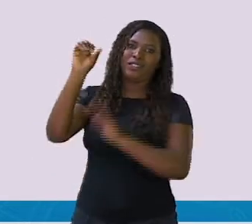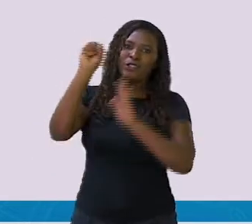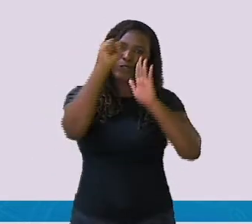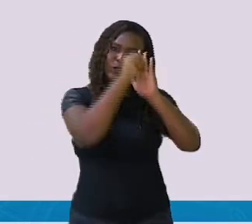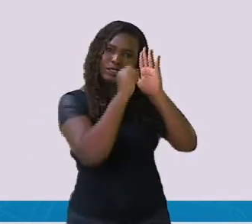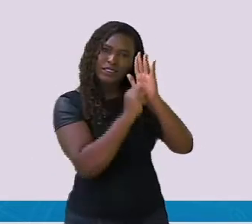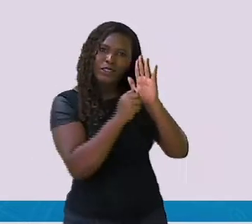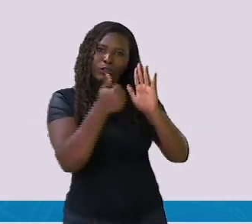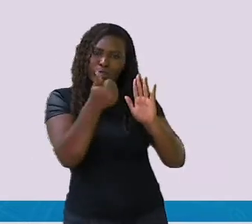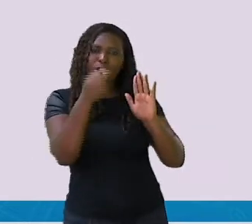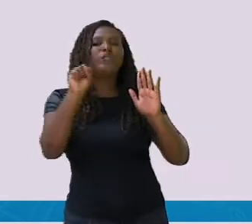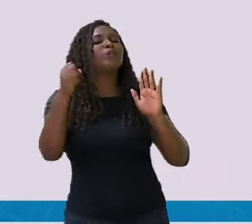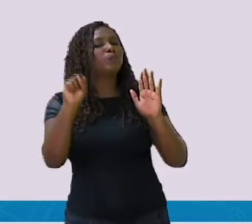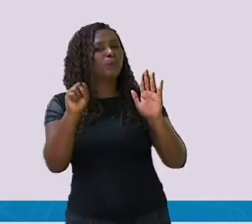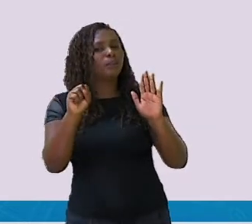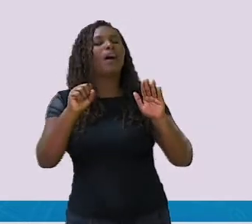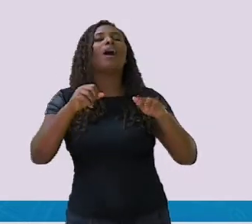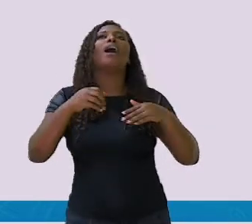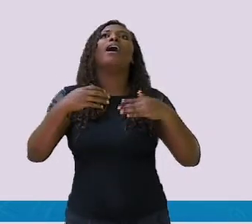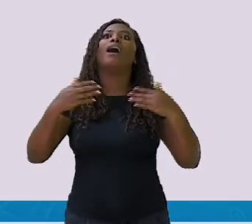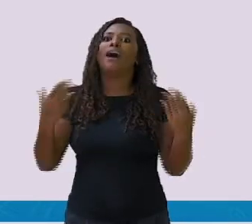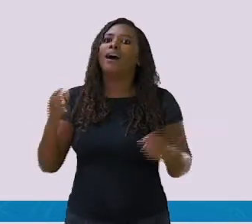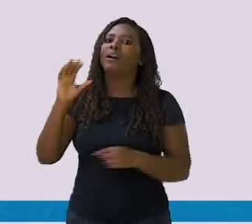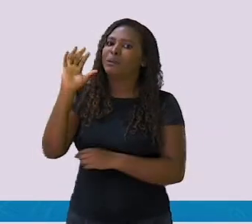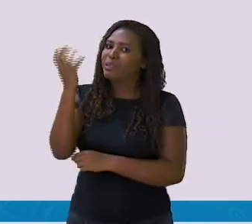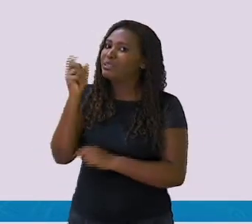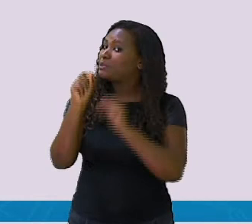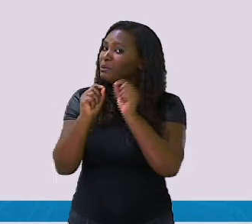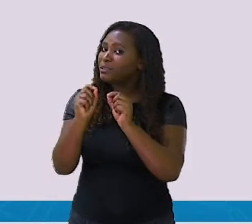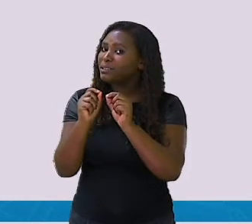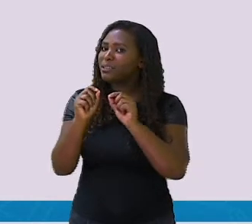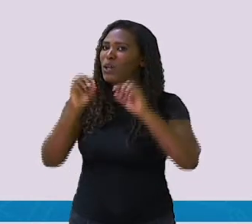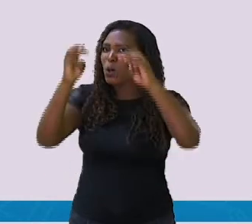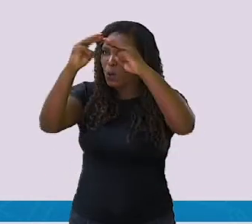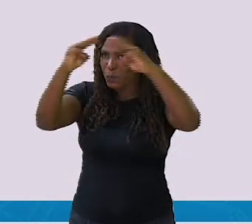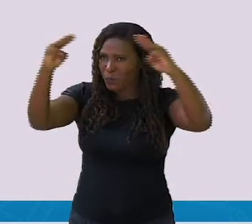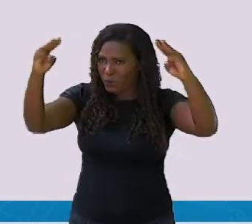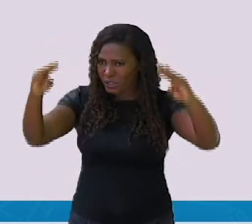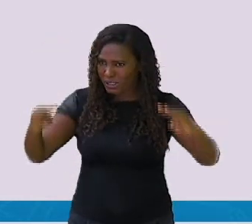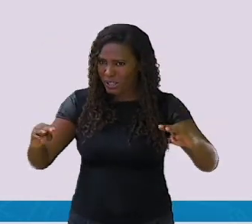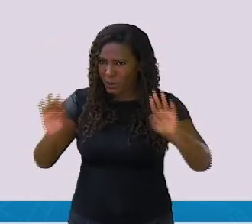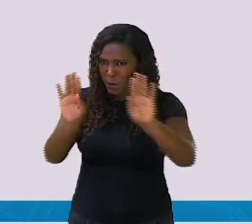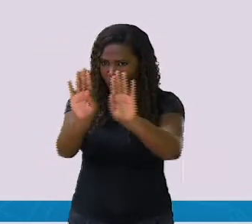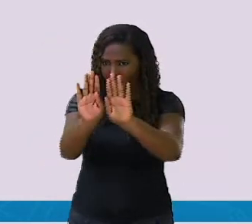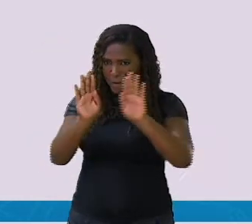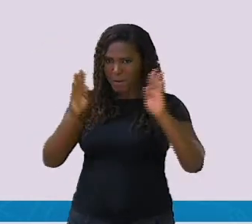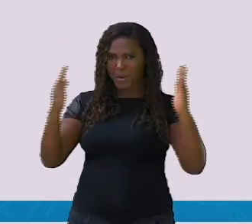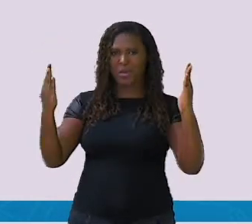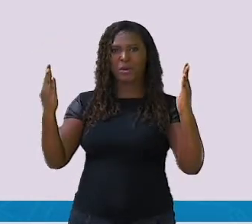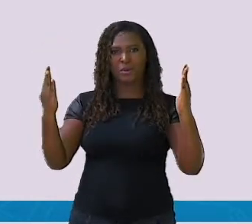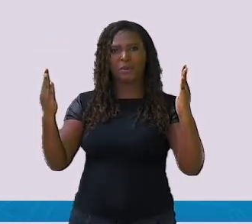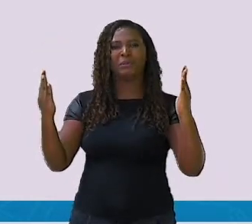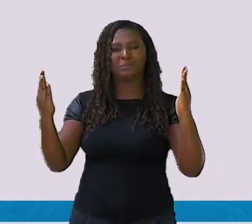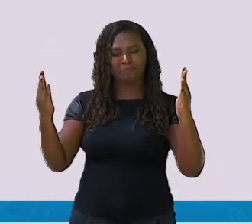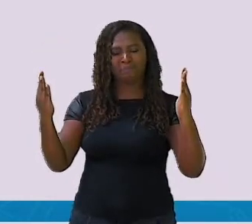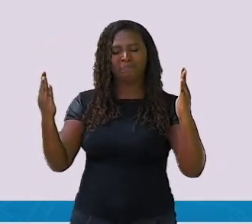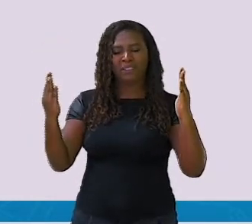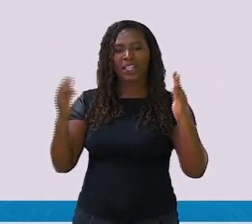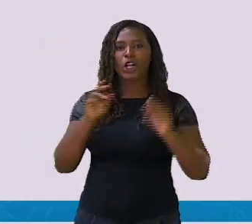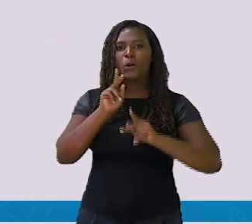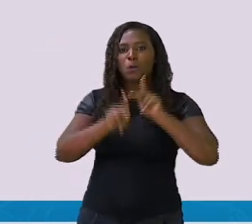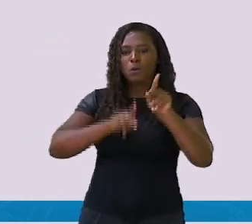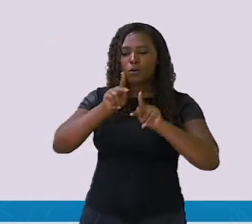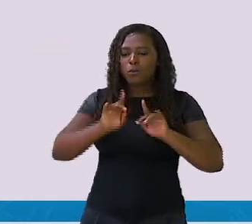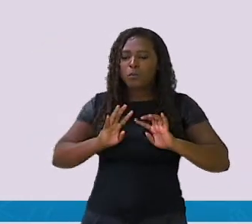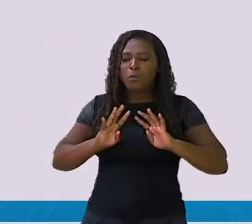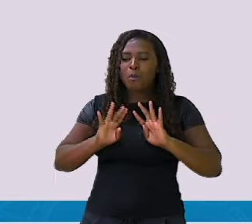o museu abriu para todo o público. E um dos museus mais importantes que nós temos